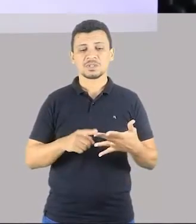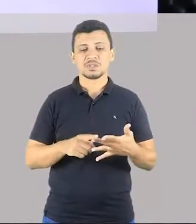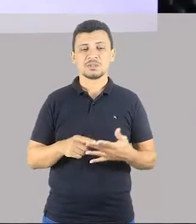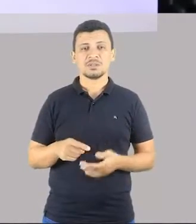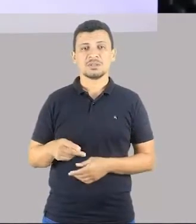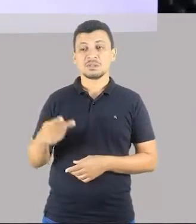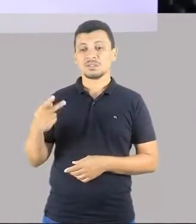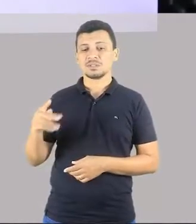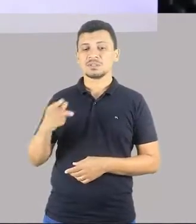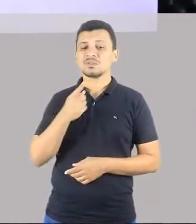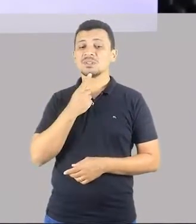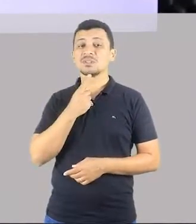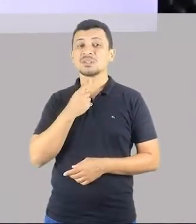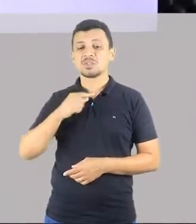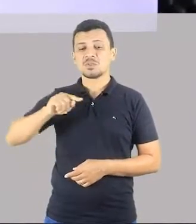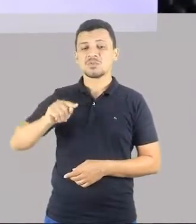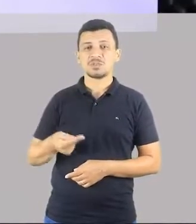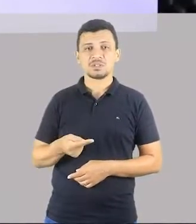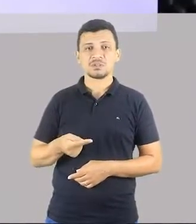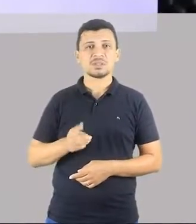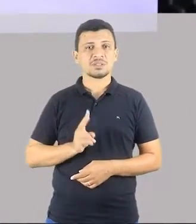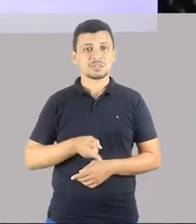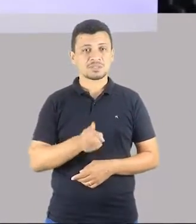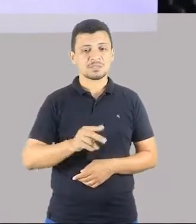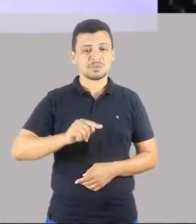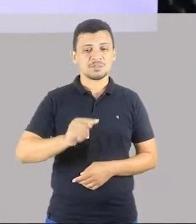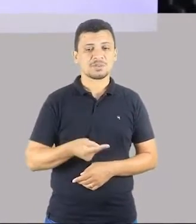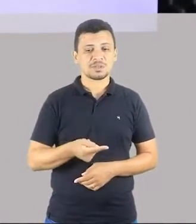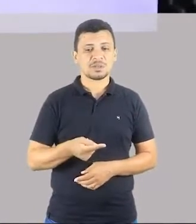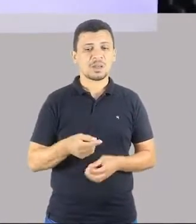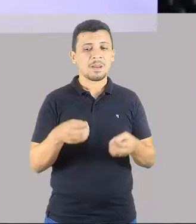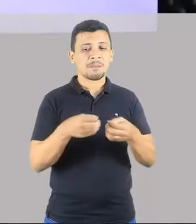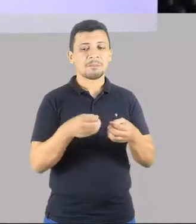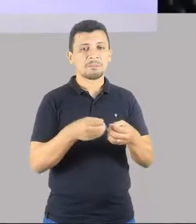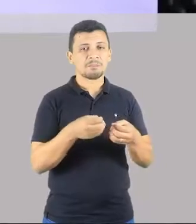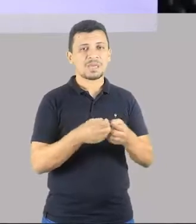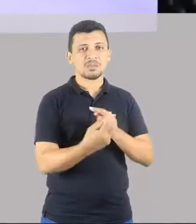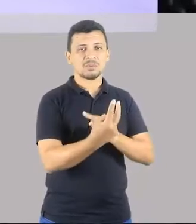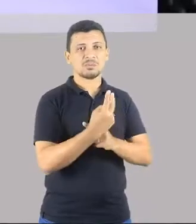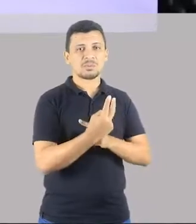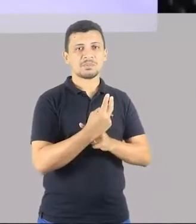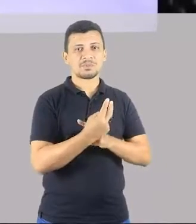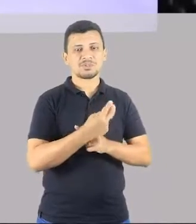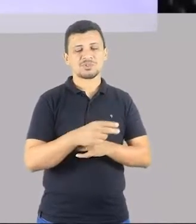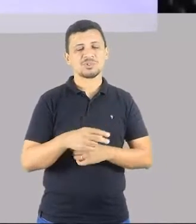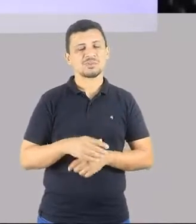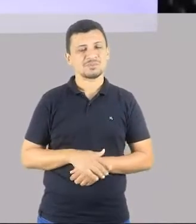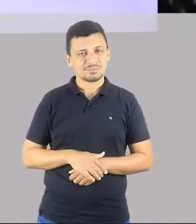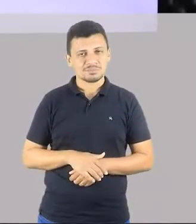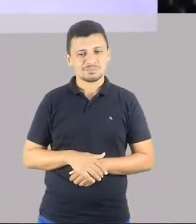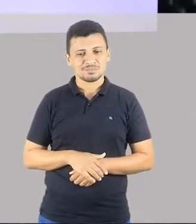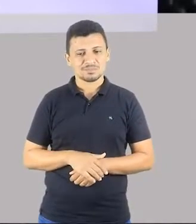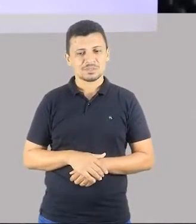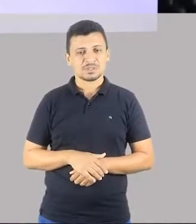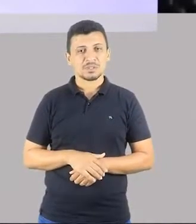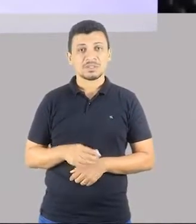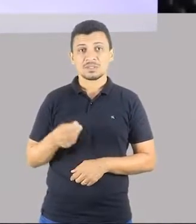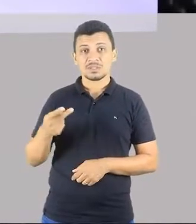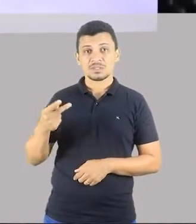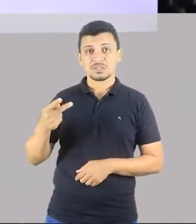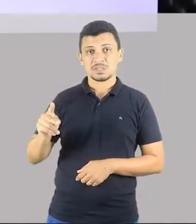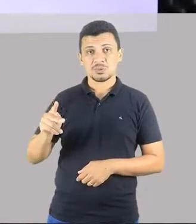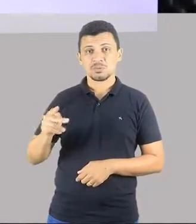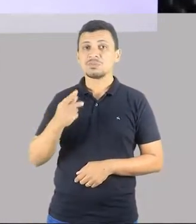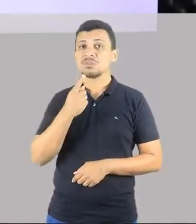C ele diz assim, ó, seu desejo era sempre estar por perto para me proteger. Observe o seguinte, seu